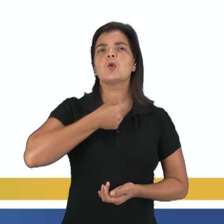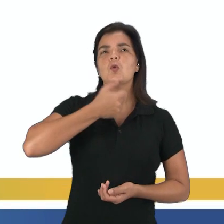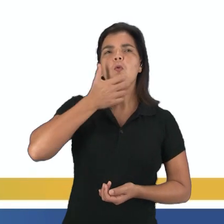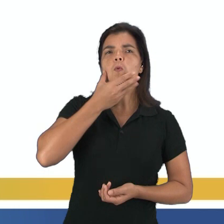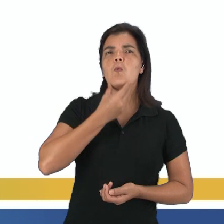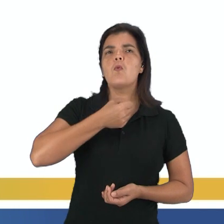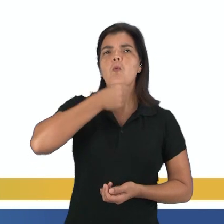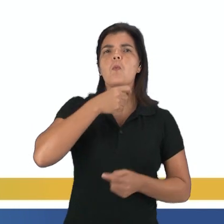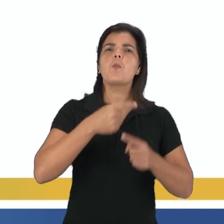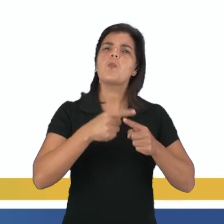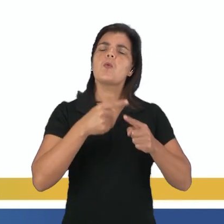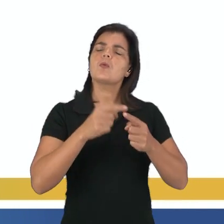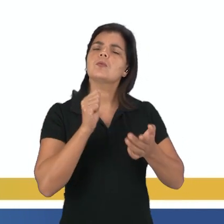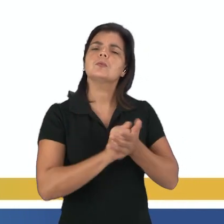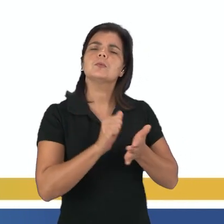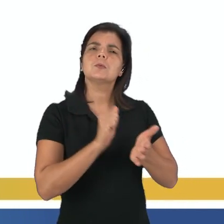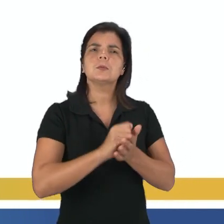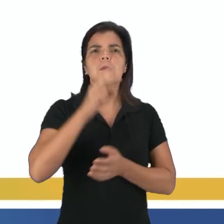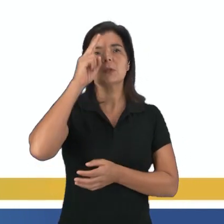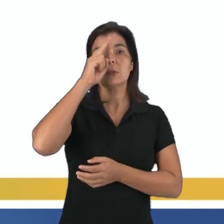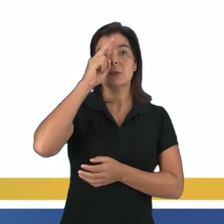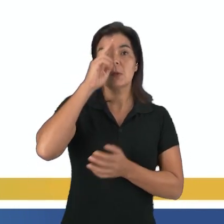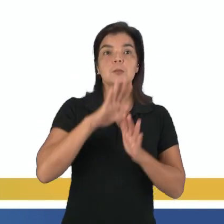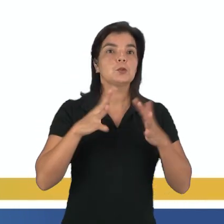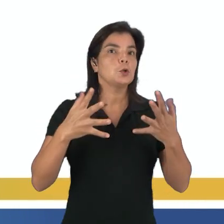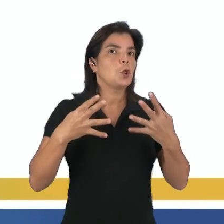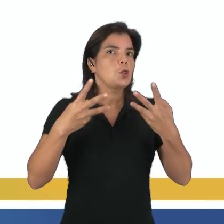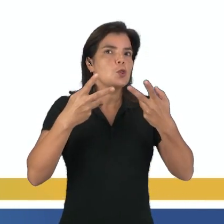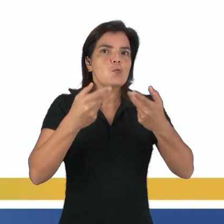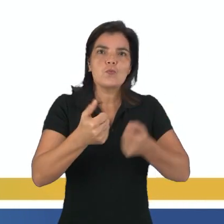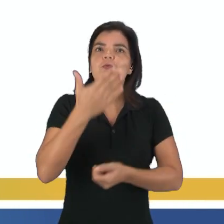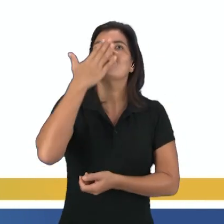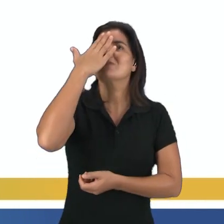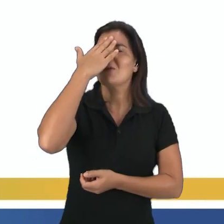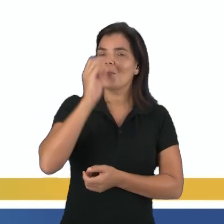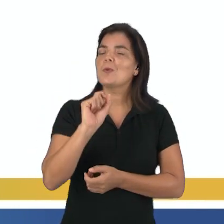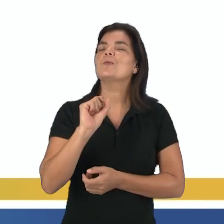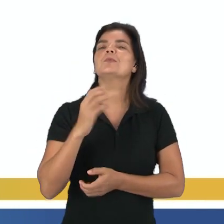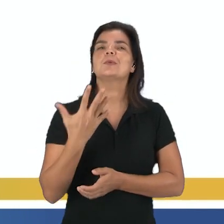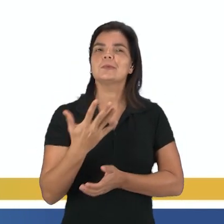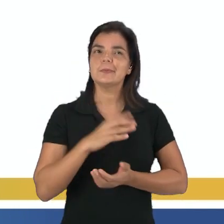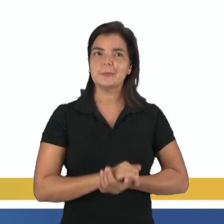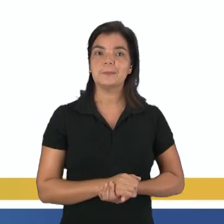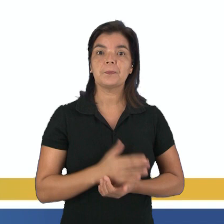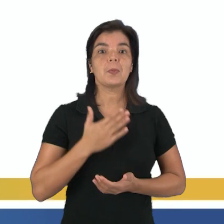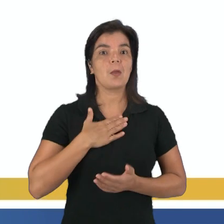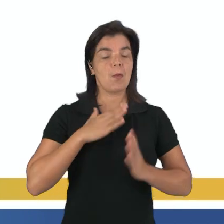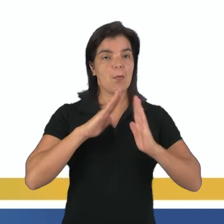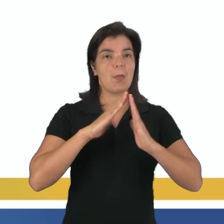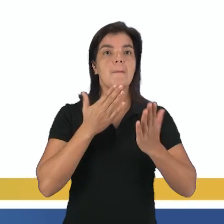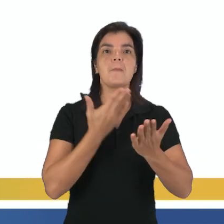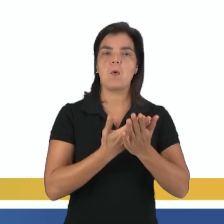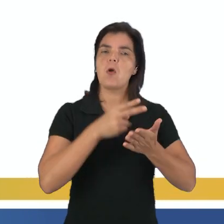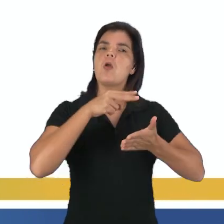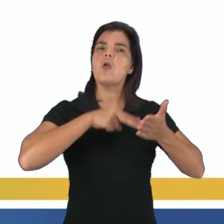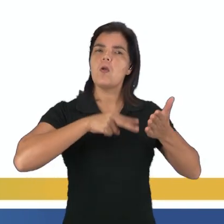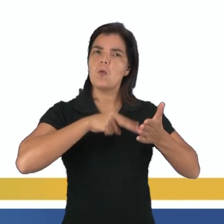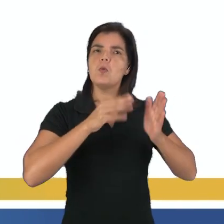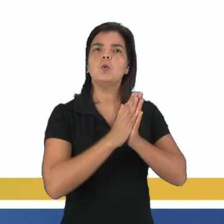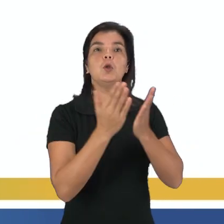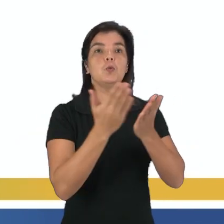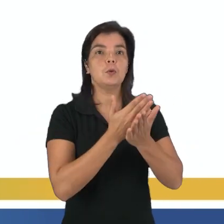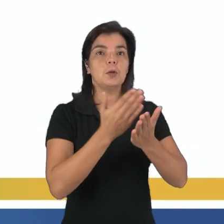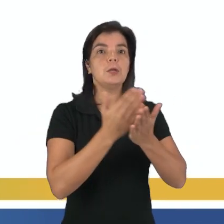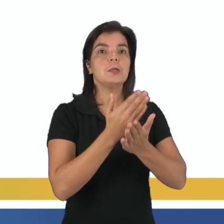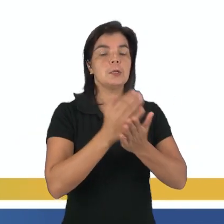Vô, por que você não escreve essa história? Assim, todo mundo pode saber o que aconteceu. Na escola, li